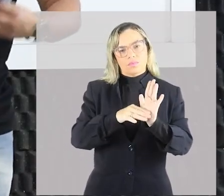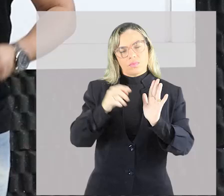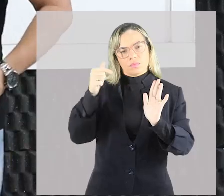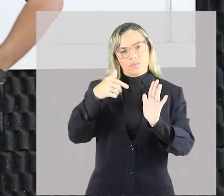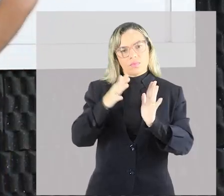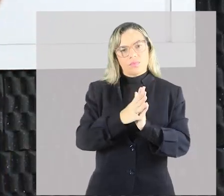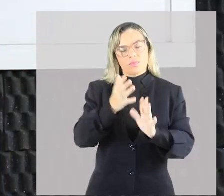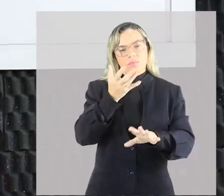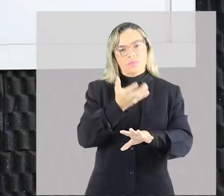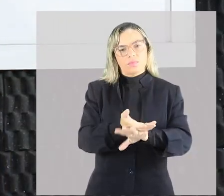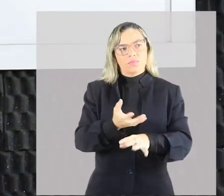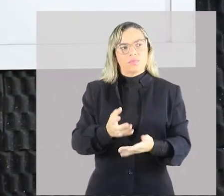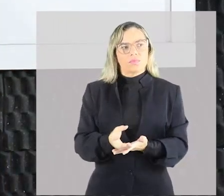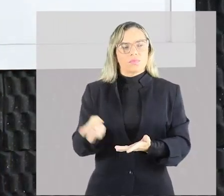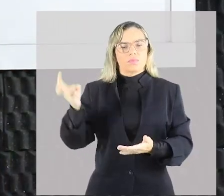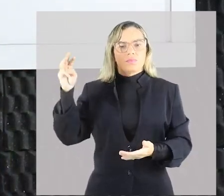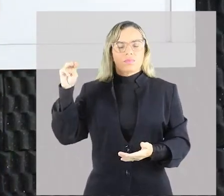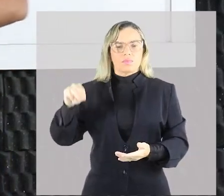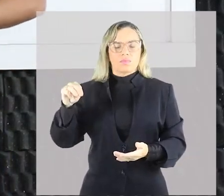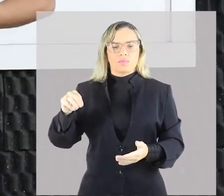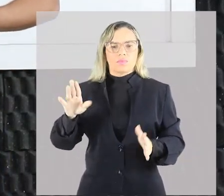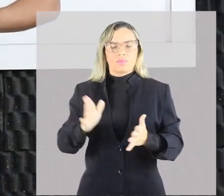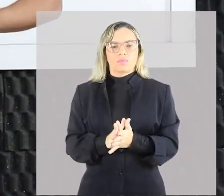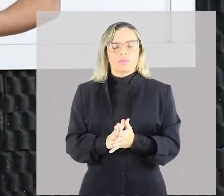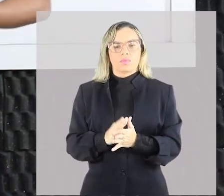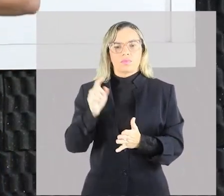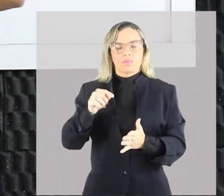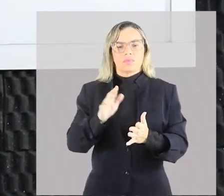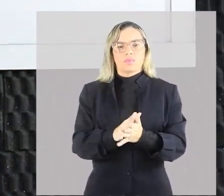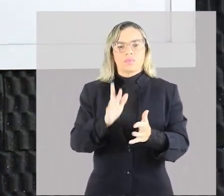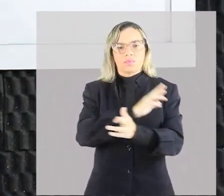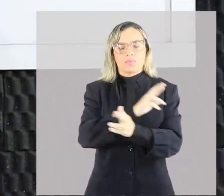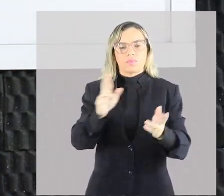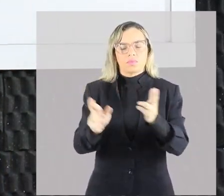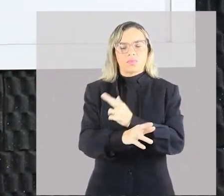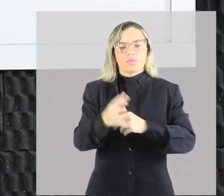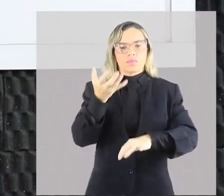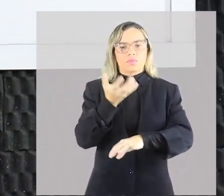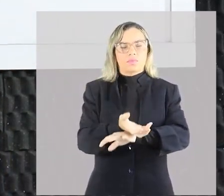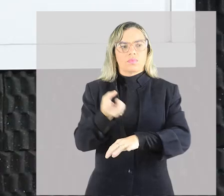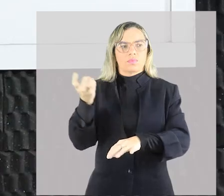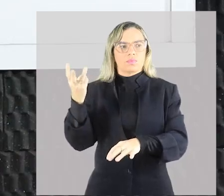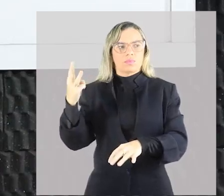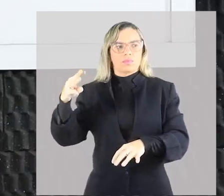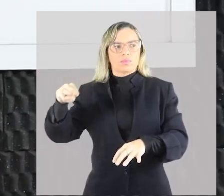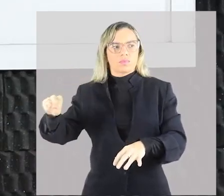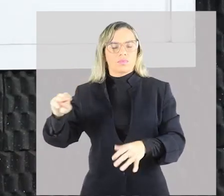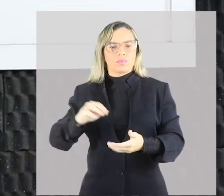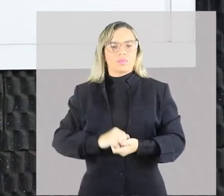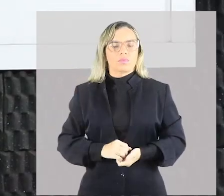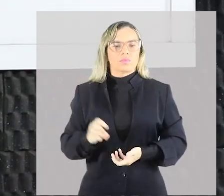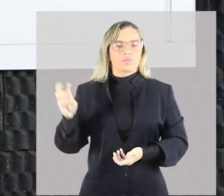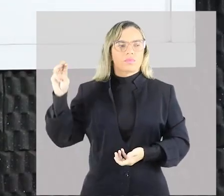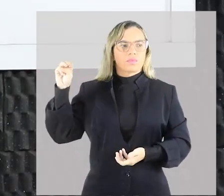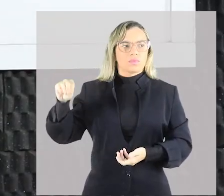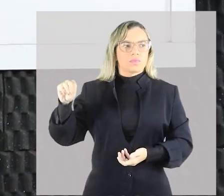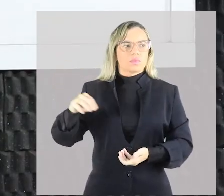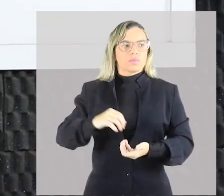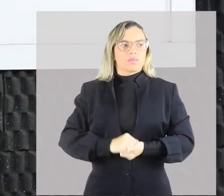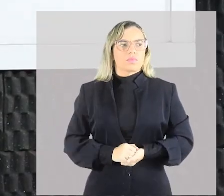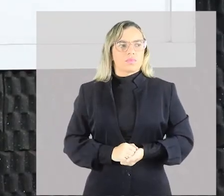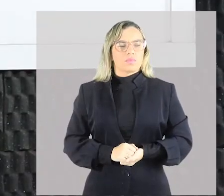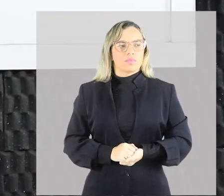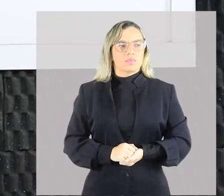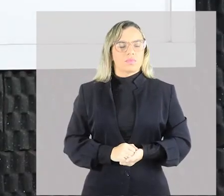matemática, tá? Já voltado para a nossa matemática. Eu posso dizer, por exemplo, que eu tenho um conjunto, vou chamar